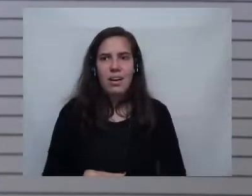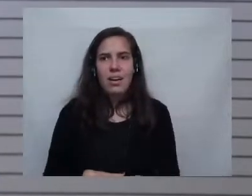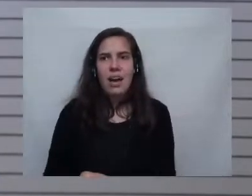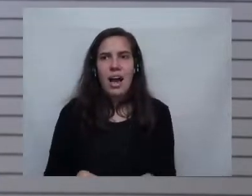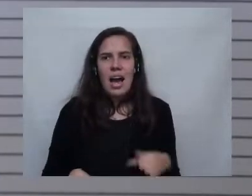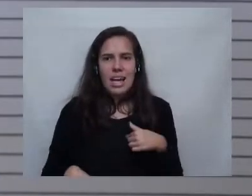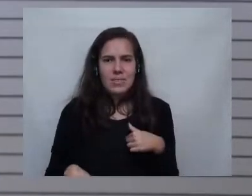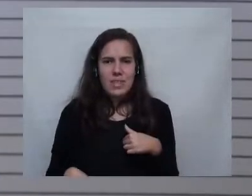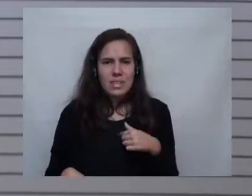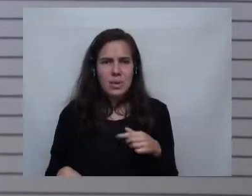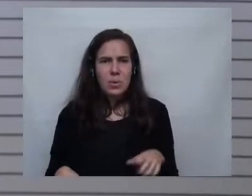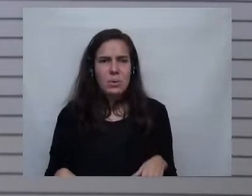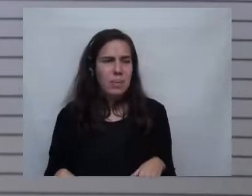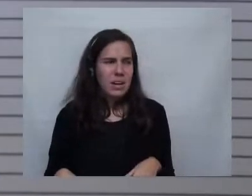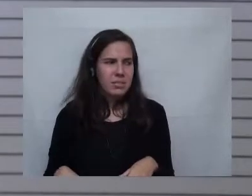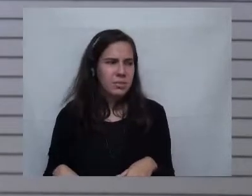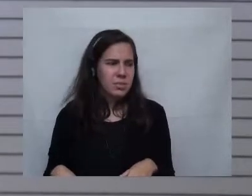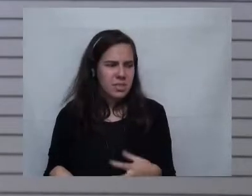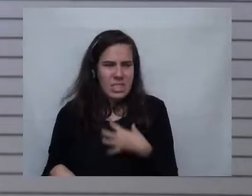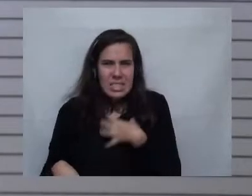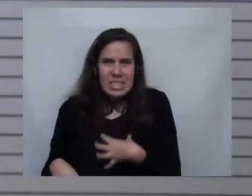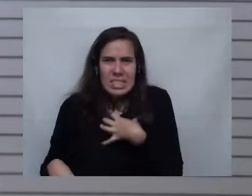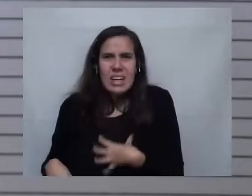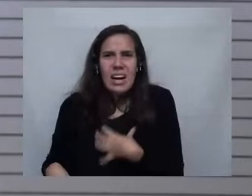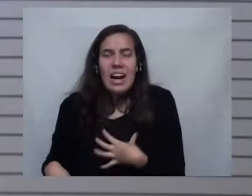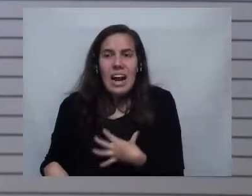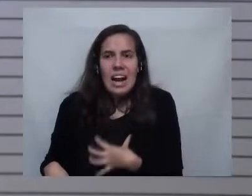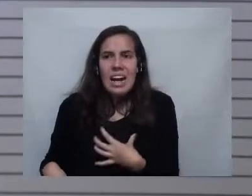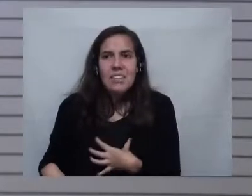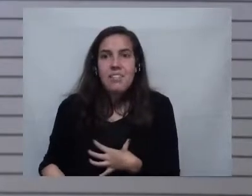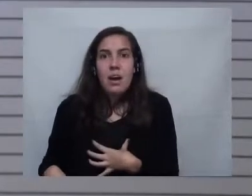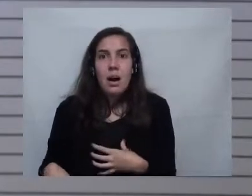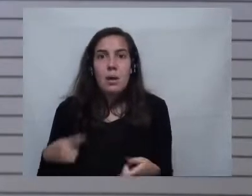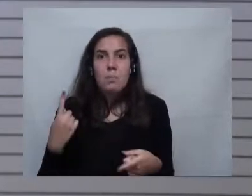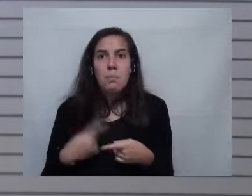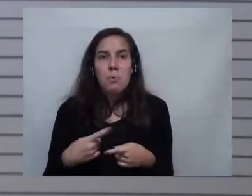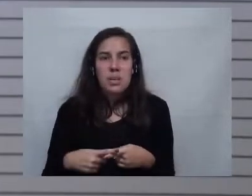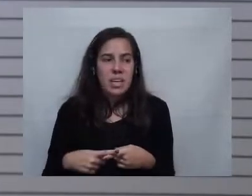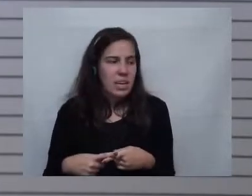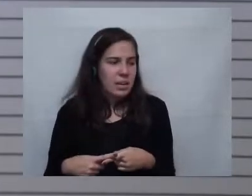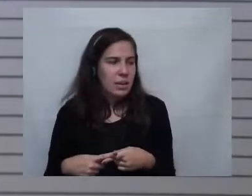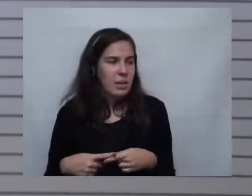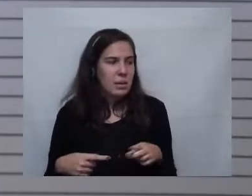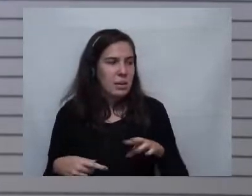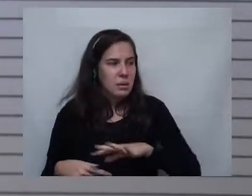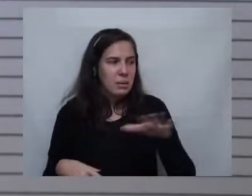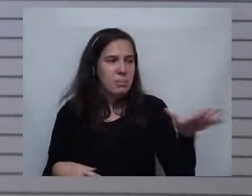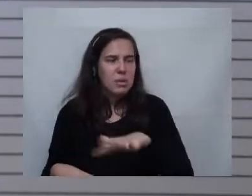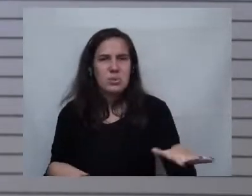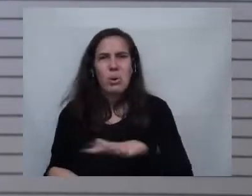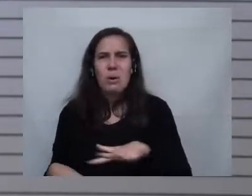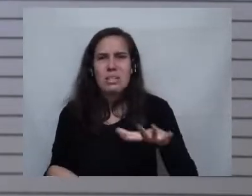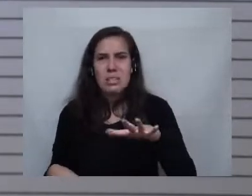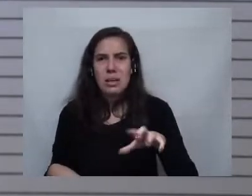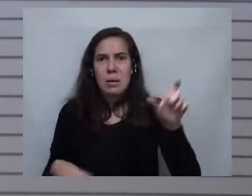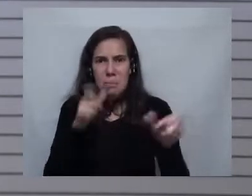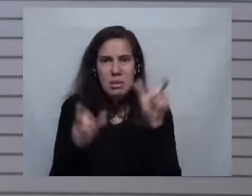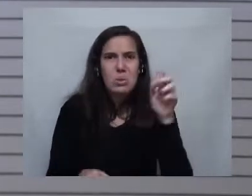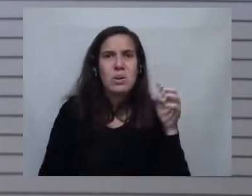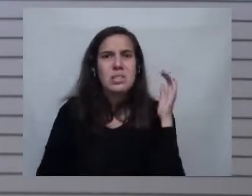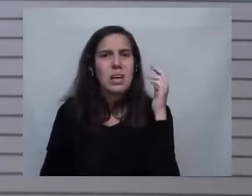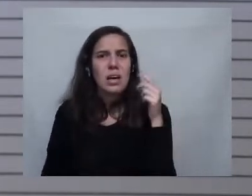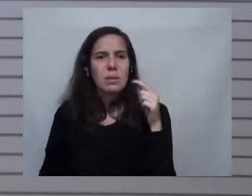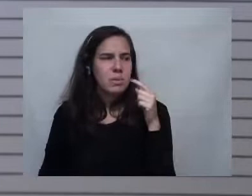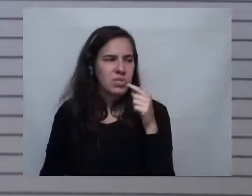e como é que tanta raiva e o que é tanta mentira de tanto